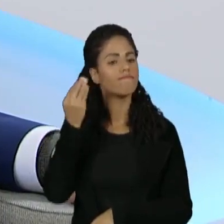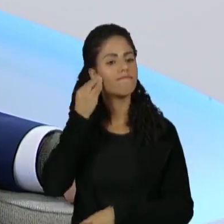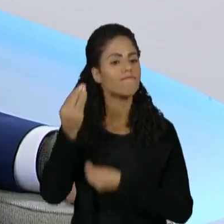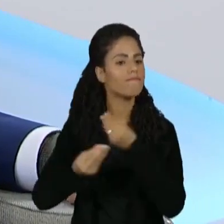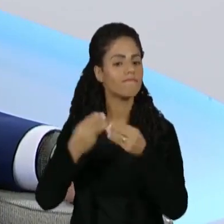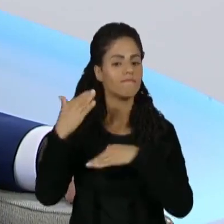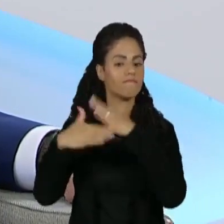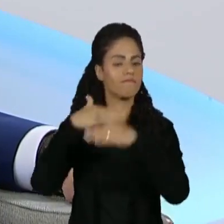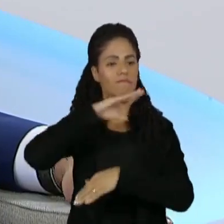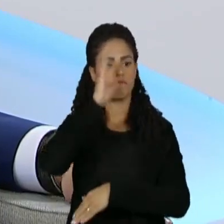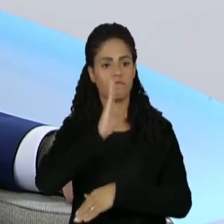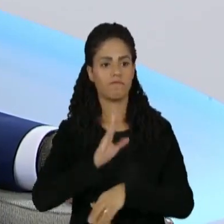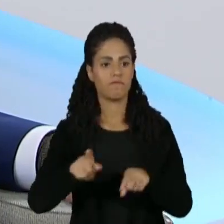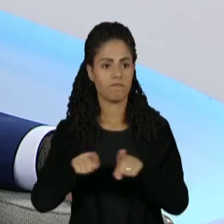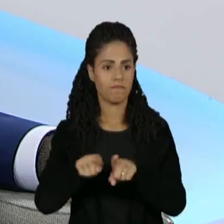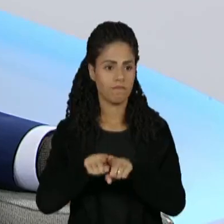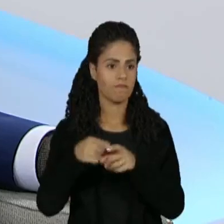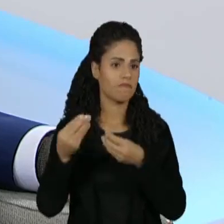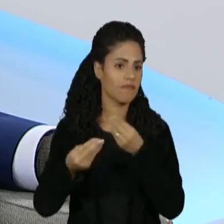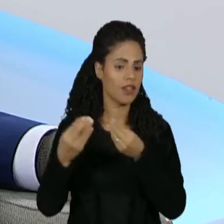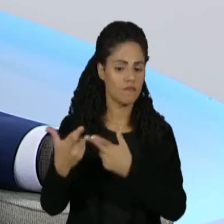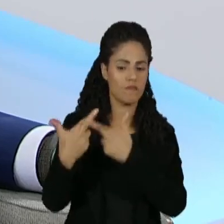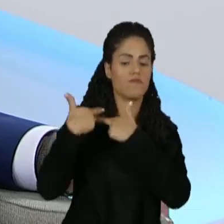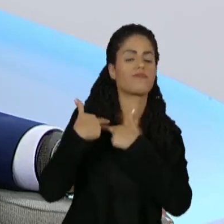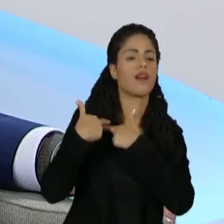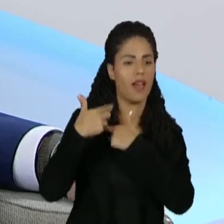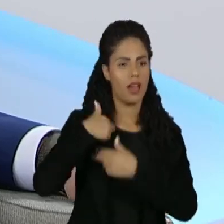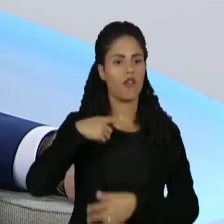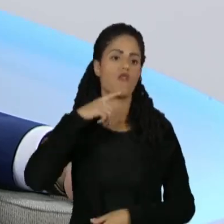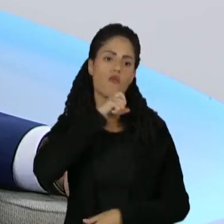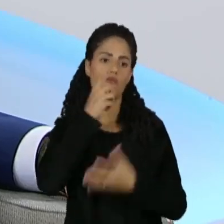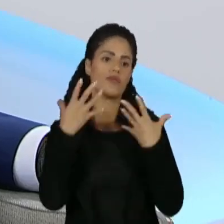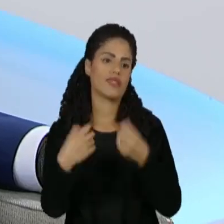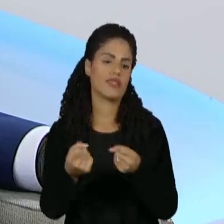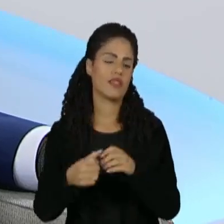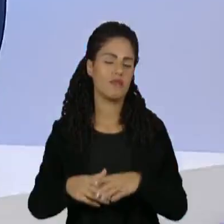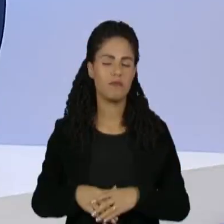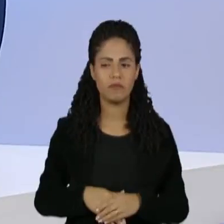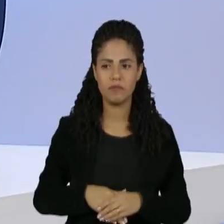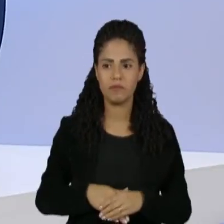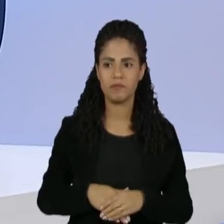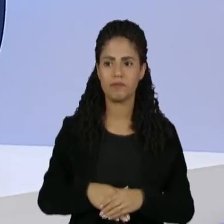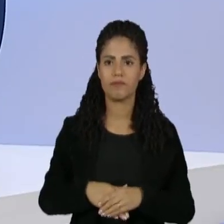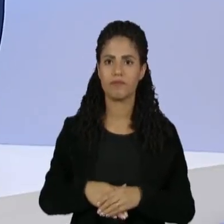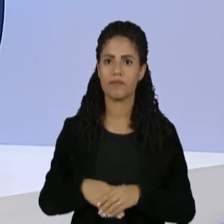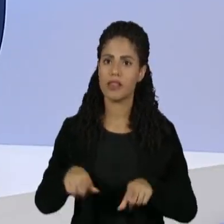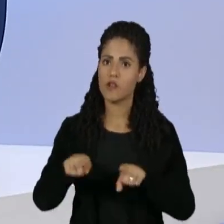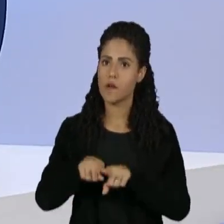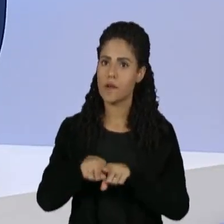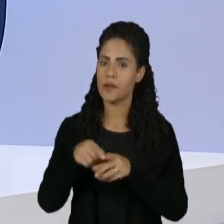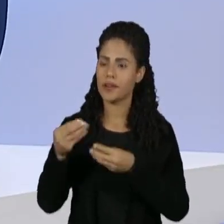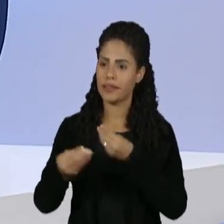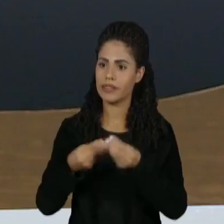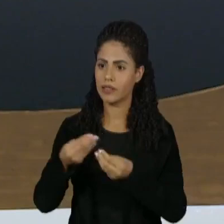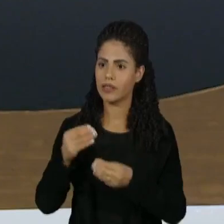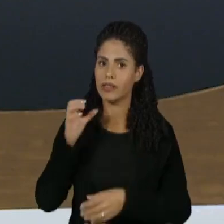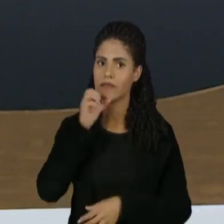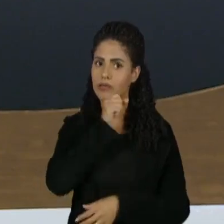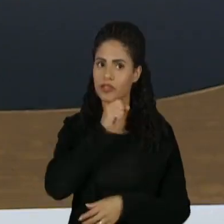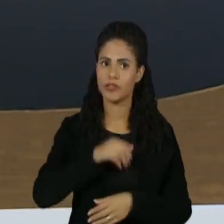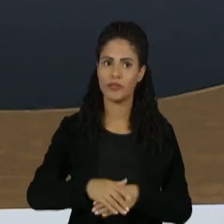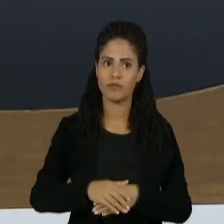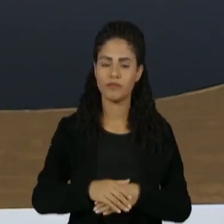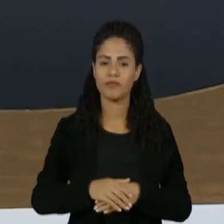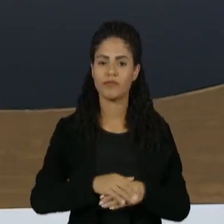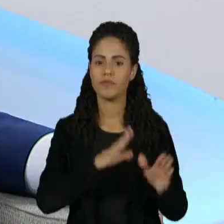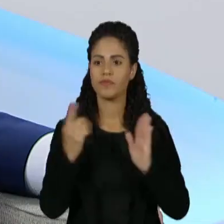em respeito ao cargo e à liturgia do cargo, eu obviamente atenderei. E em relação à presidência da Câmara, só... Então, rapidamente,